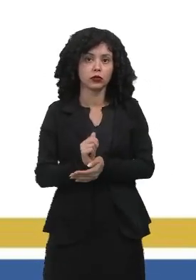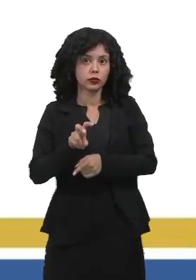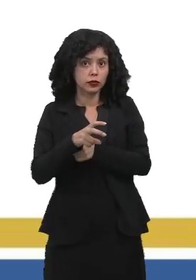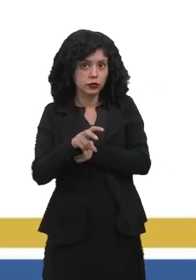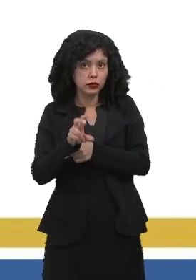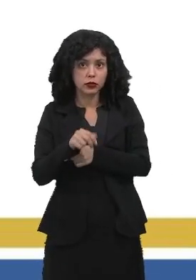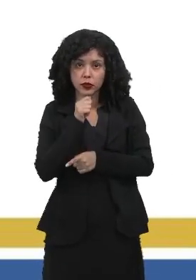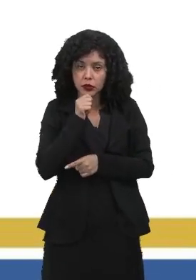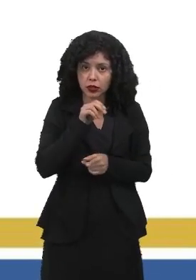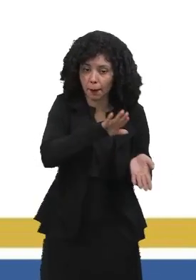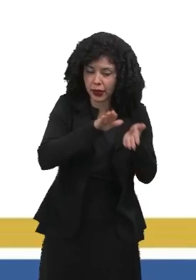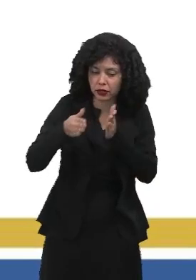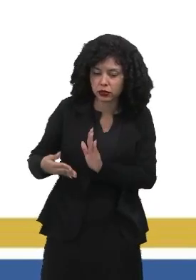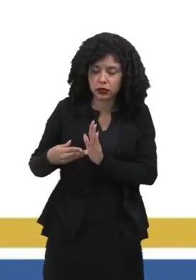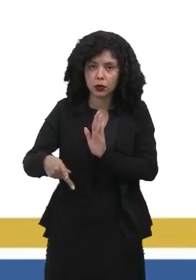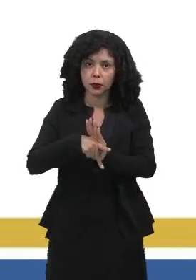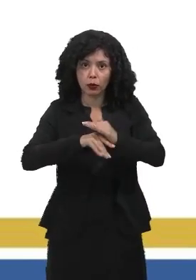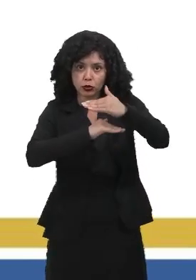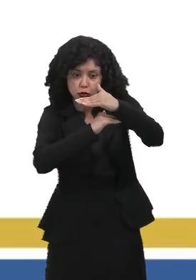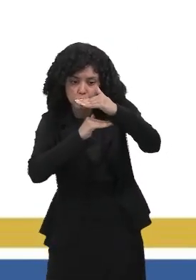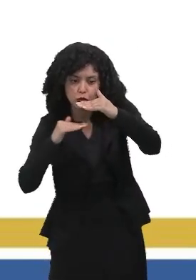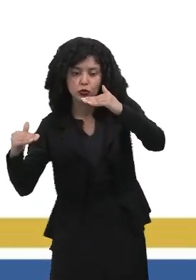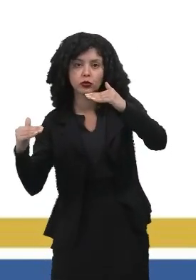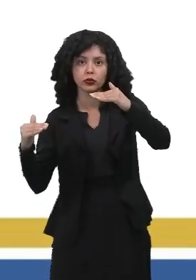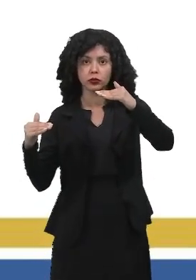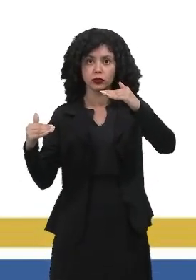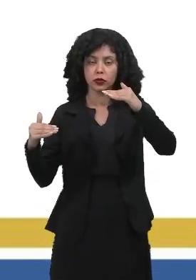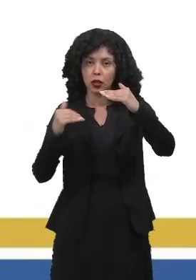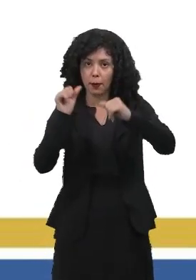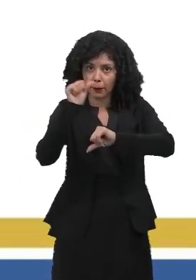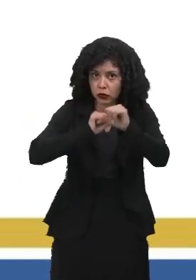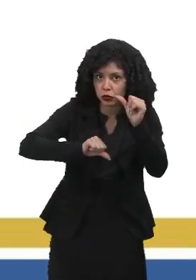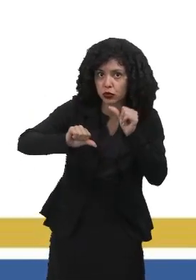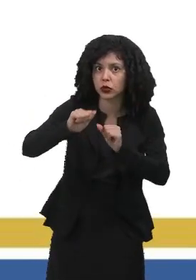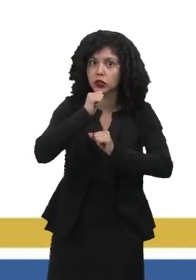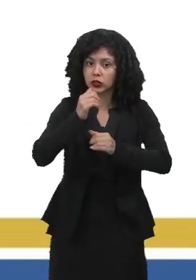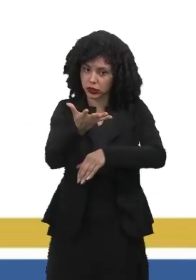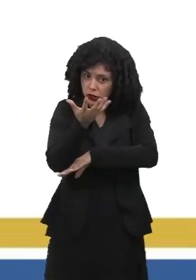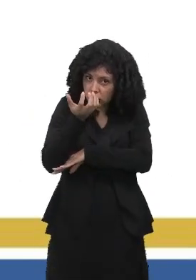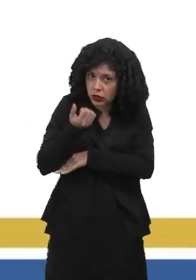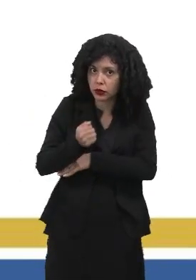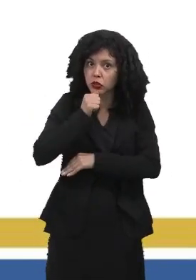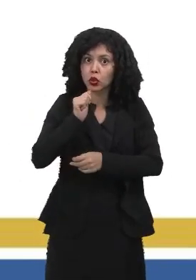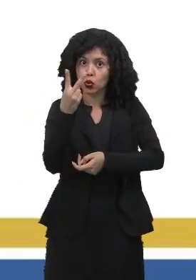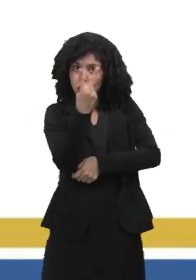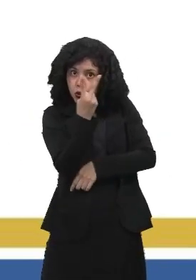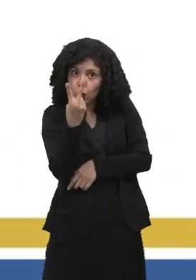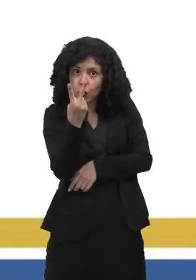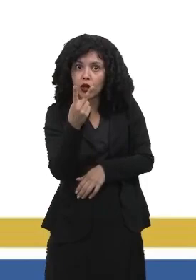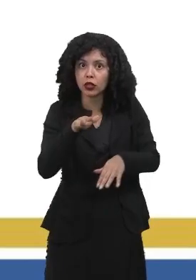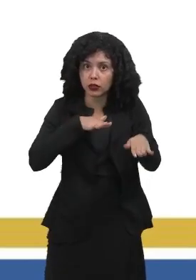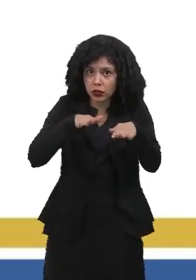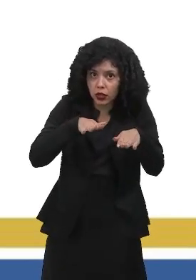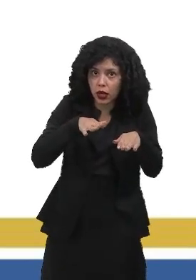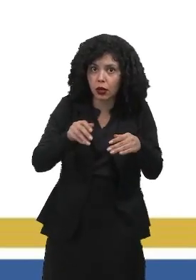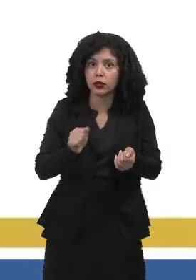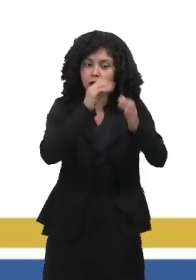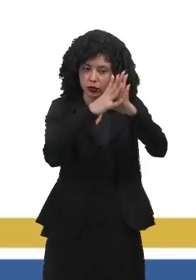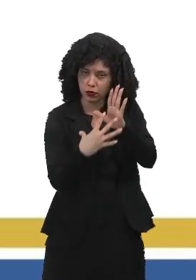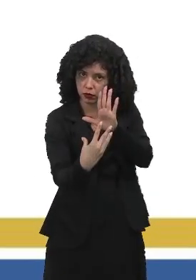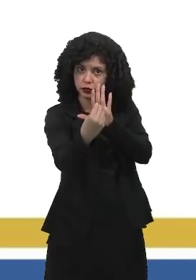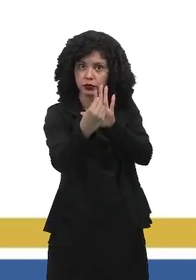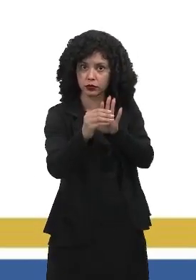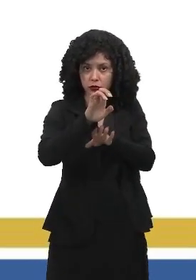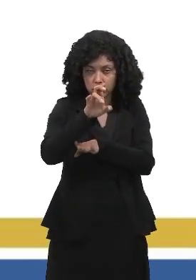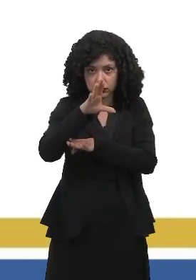é emitido a partir da superfície do solo, onde são posteriormente recebidas duas vibrações refletidas, ao qual a gente conhece